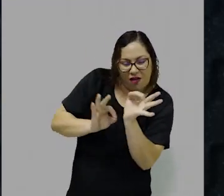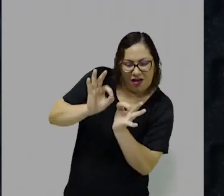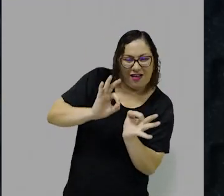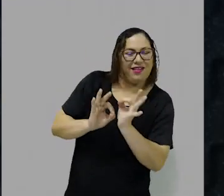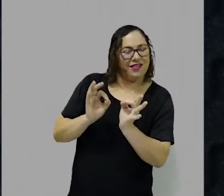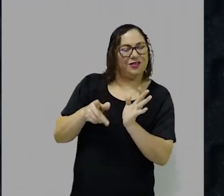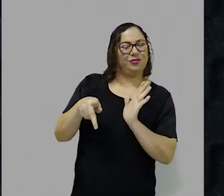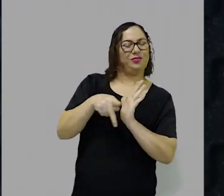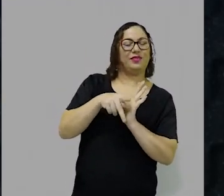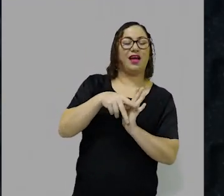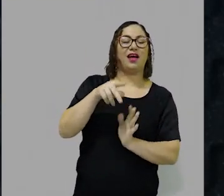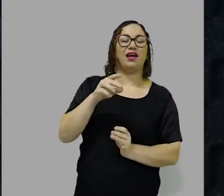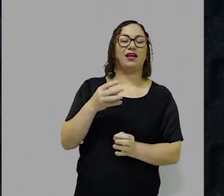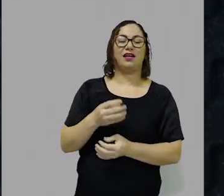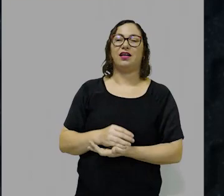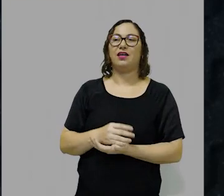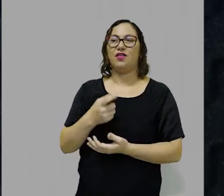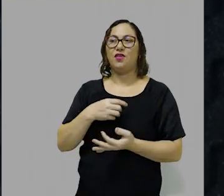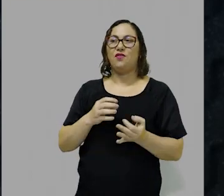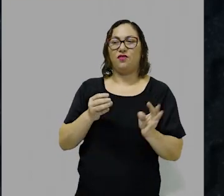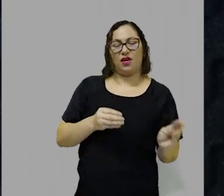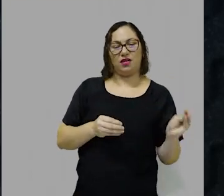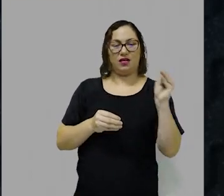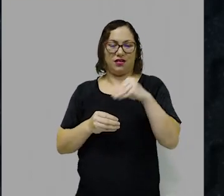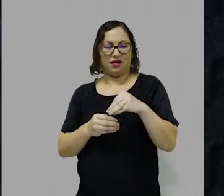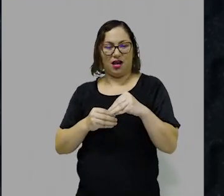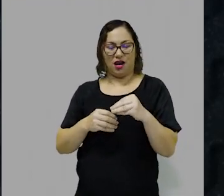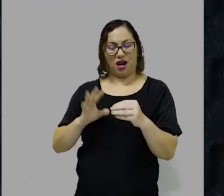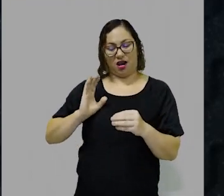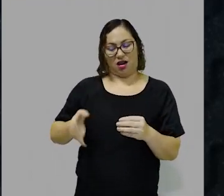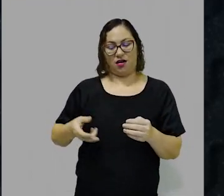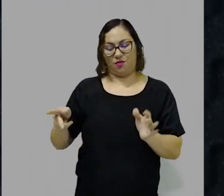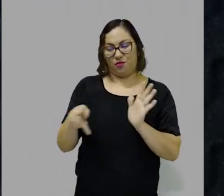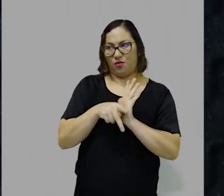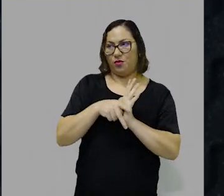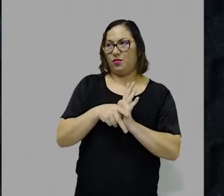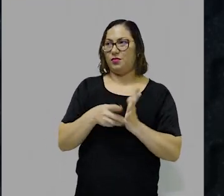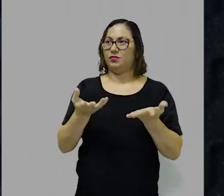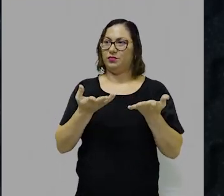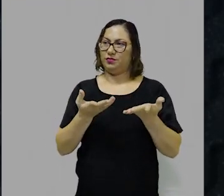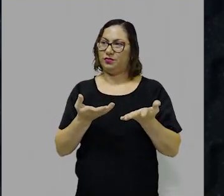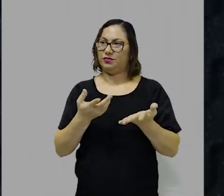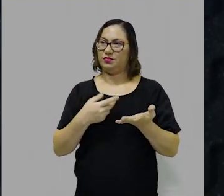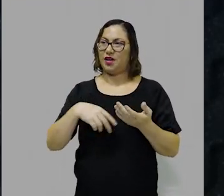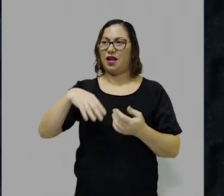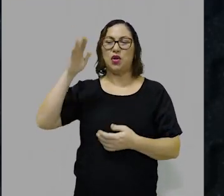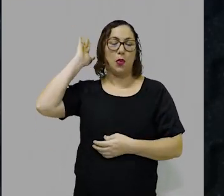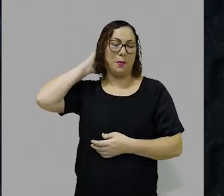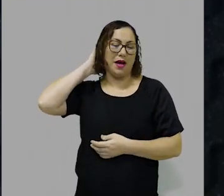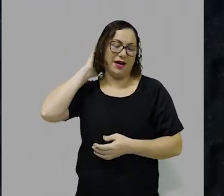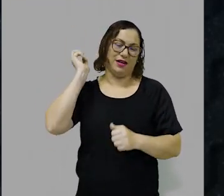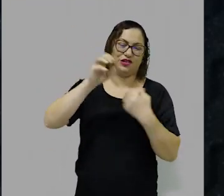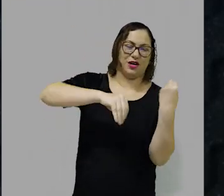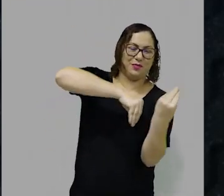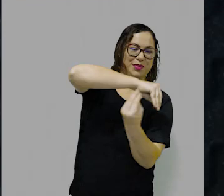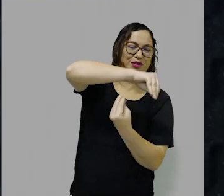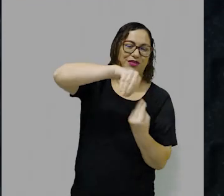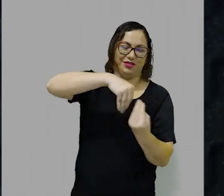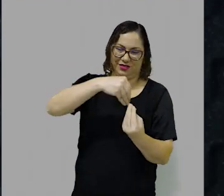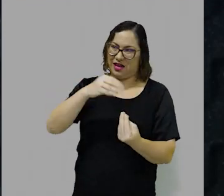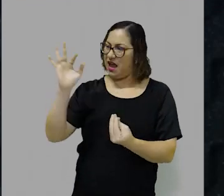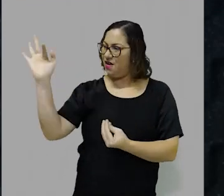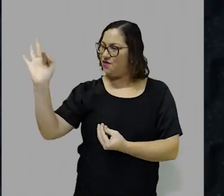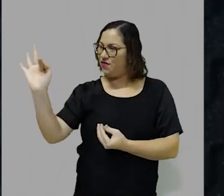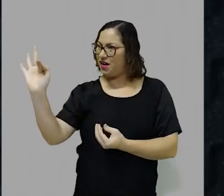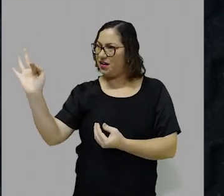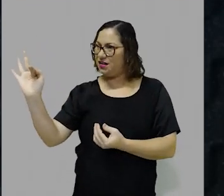vai ajeitando e colocando o nosso estilo. Não é uma coisa pura. Então, Art Nouveau do Pará já mistura o que veio da França